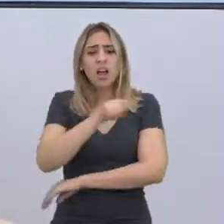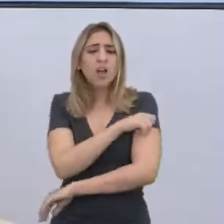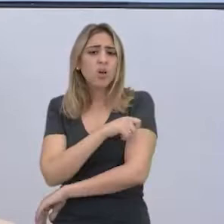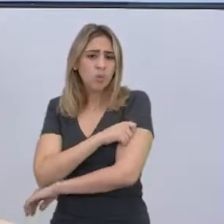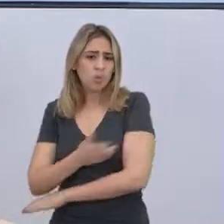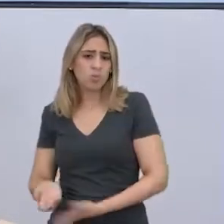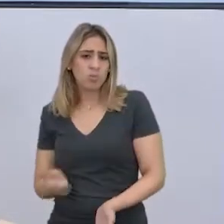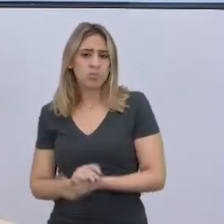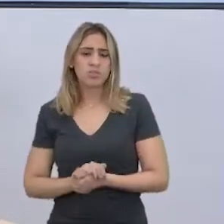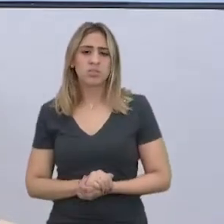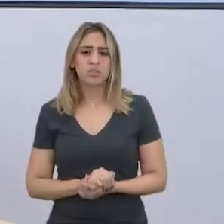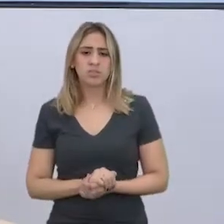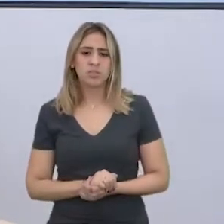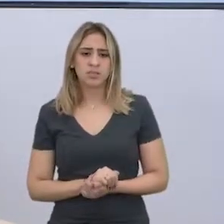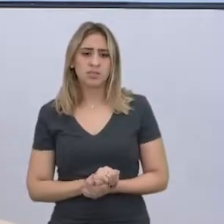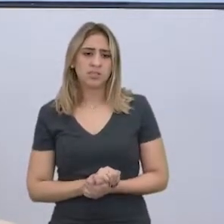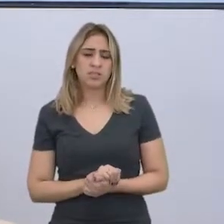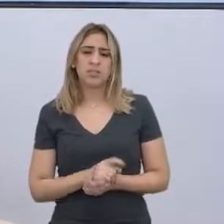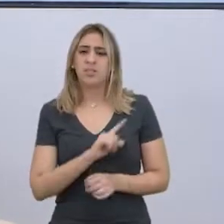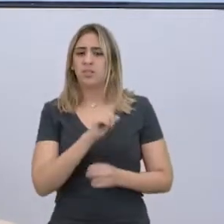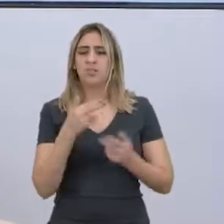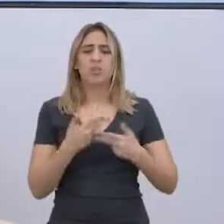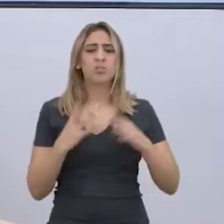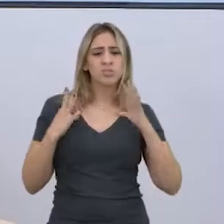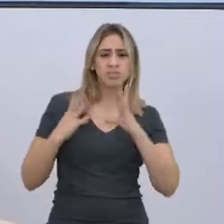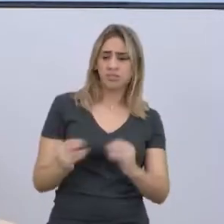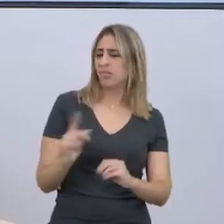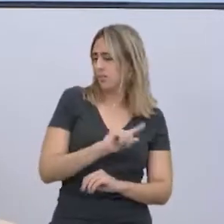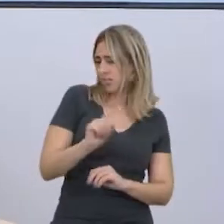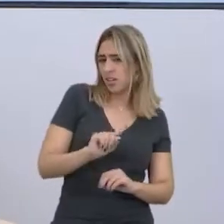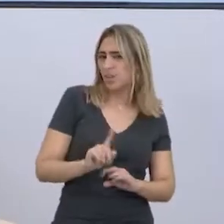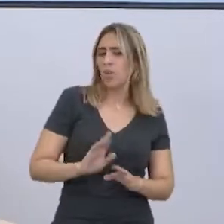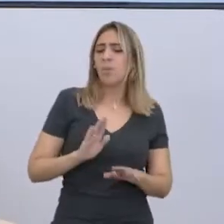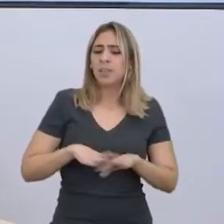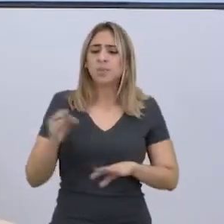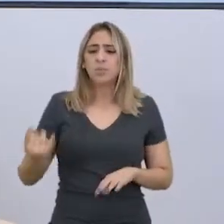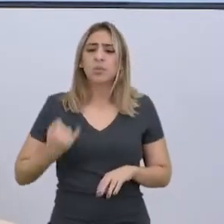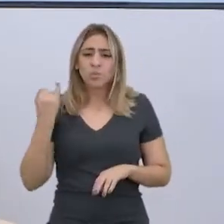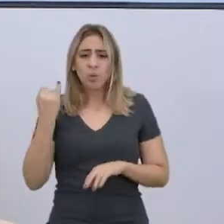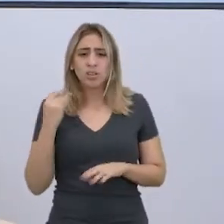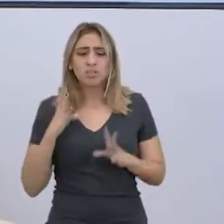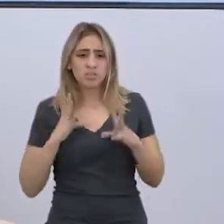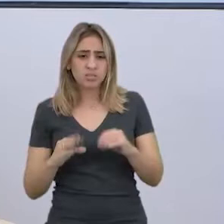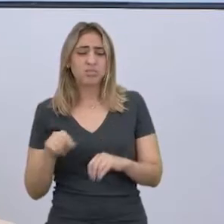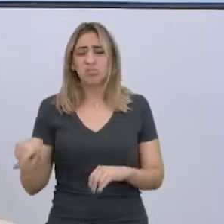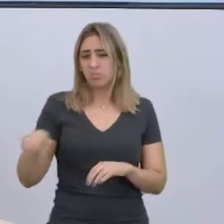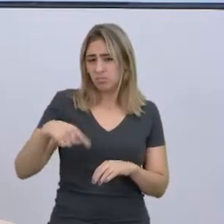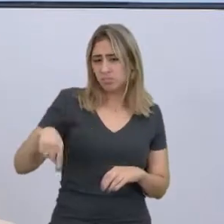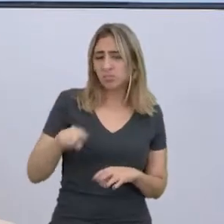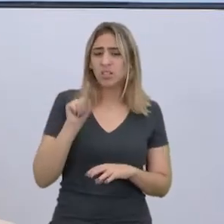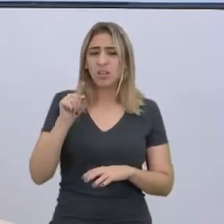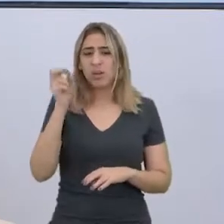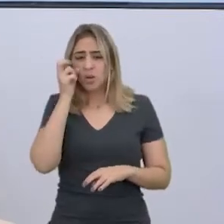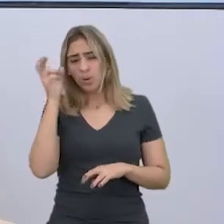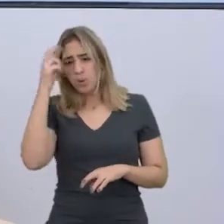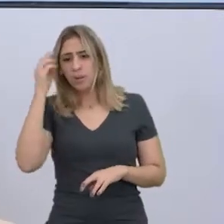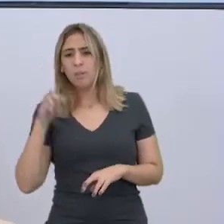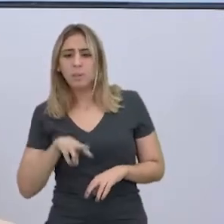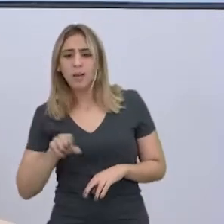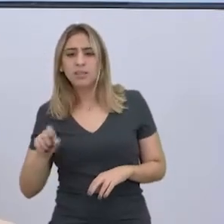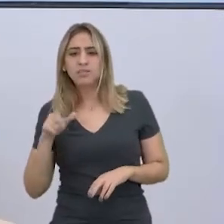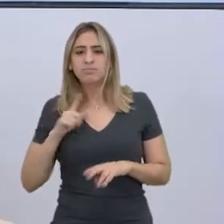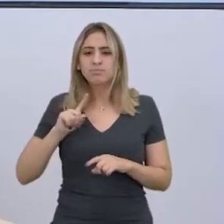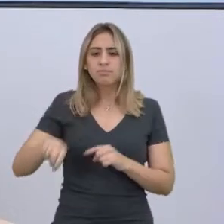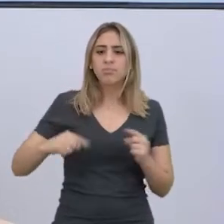né? Não é uma coisa geral? Não é. É muito importante isso de que a cultura de massa, ela afeta